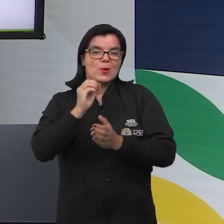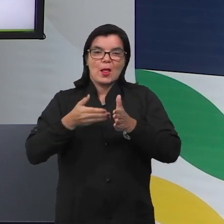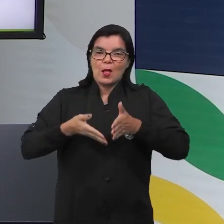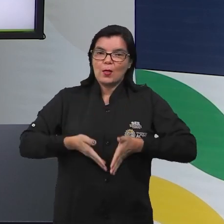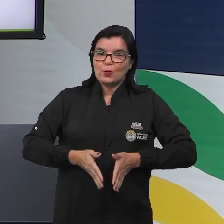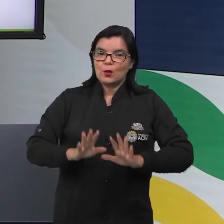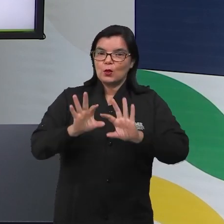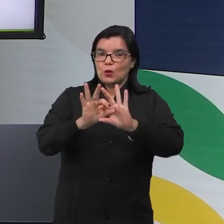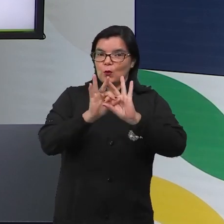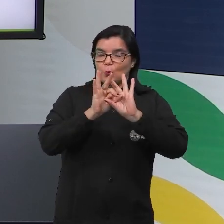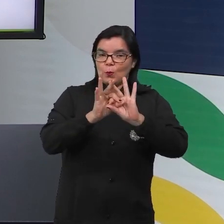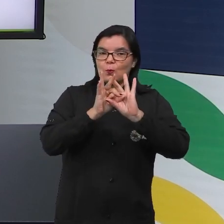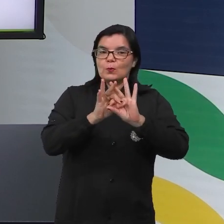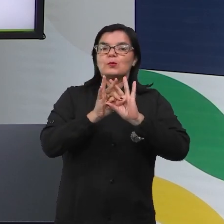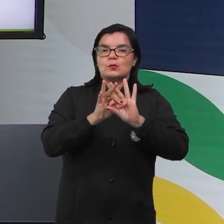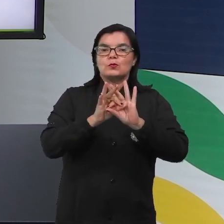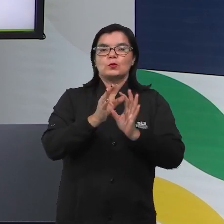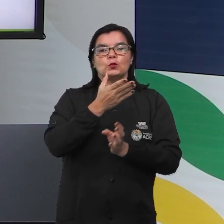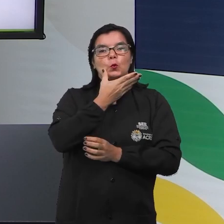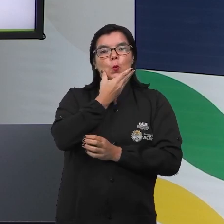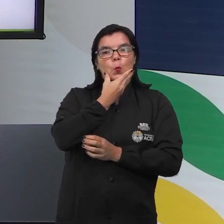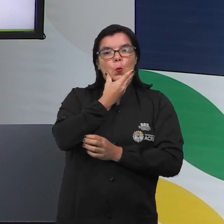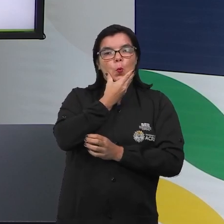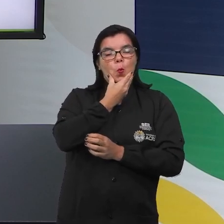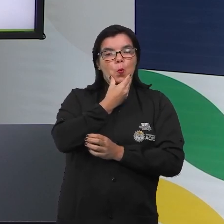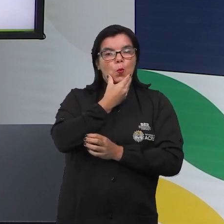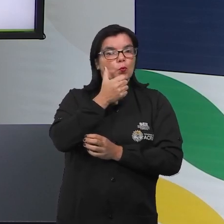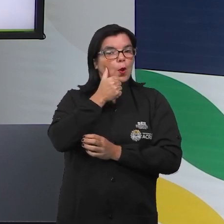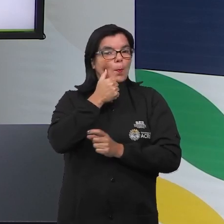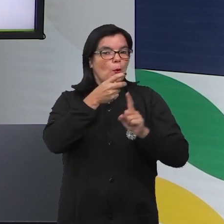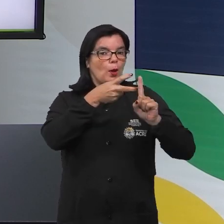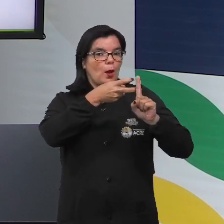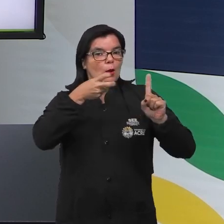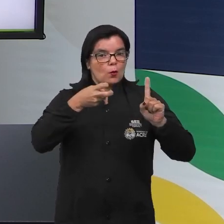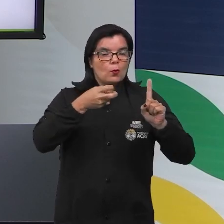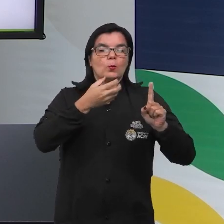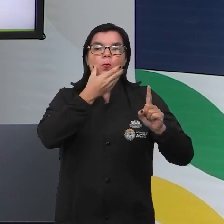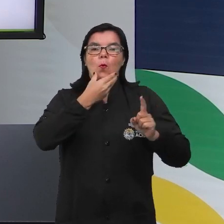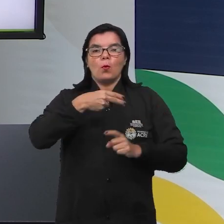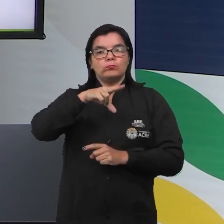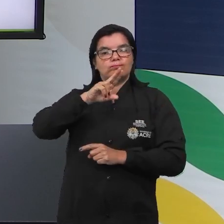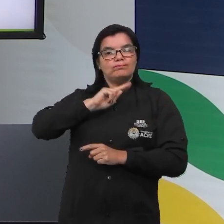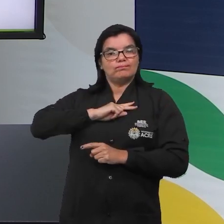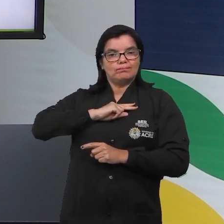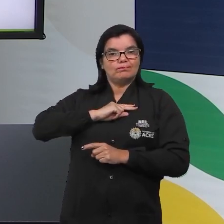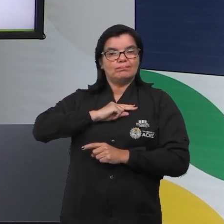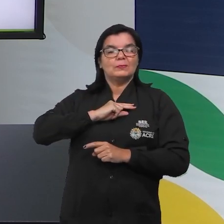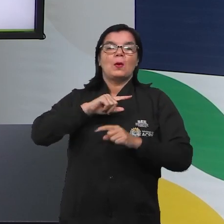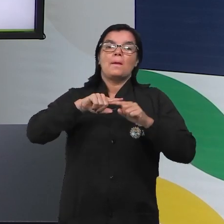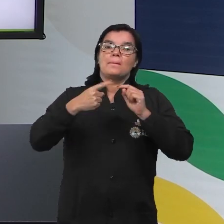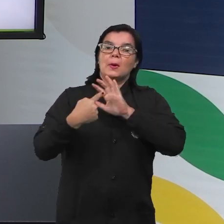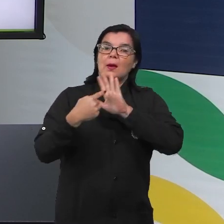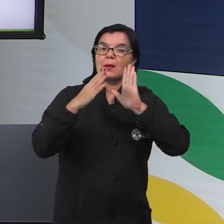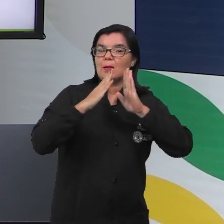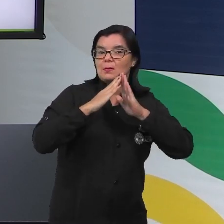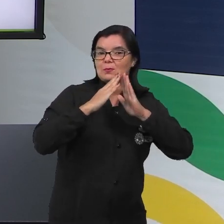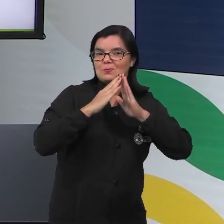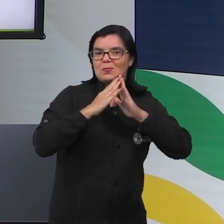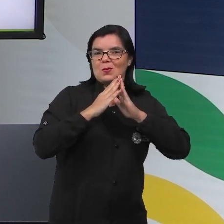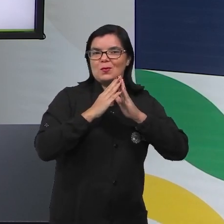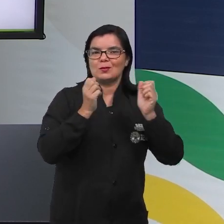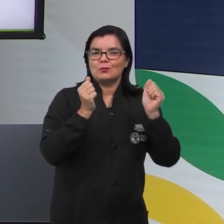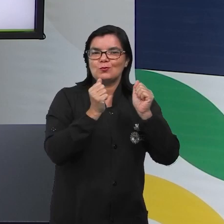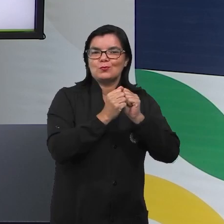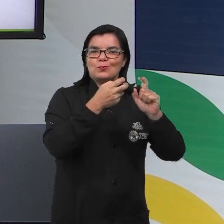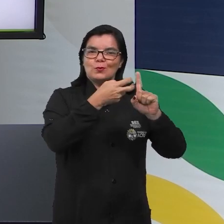da união ali de uma indígena com um português, só que ela mora na aldeia. E